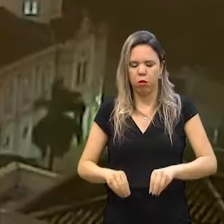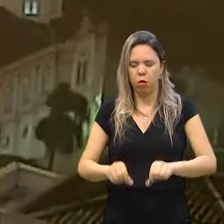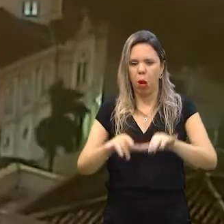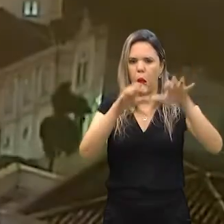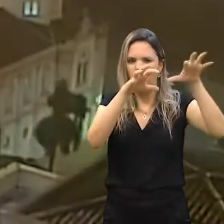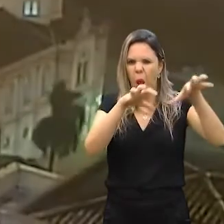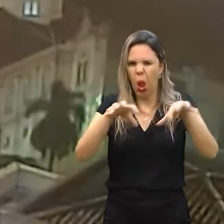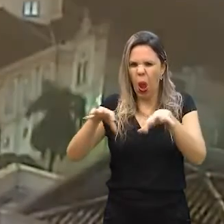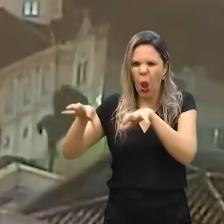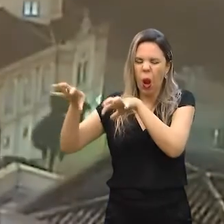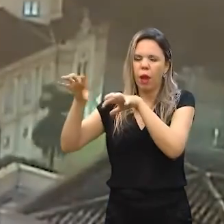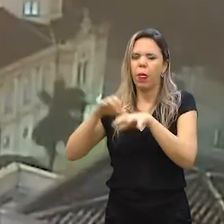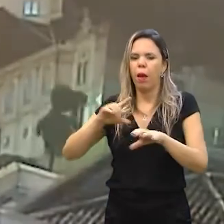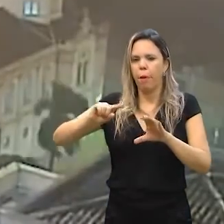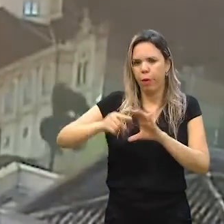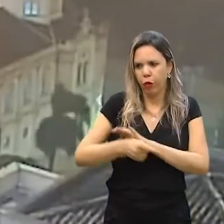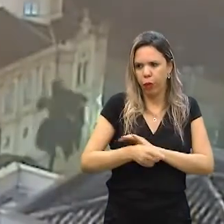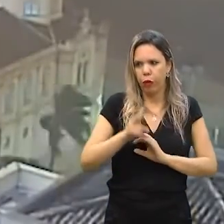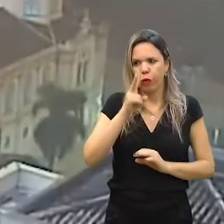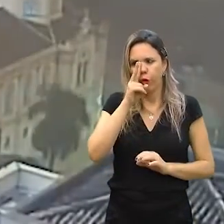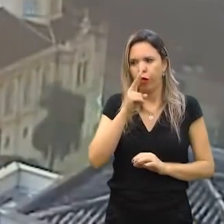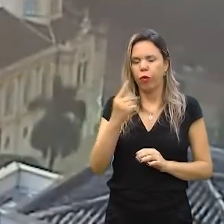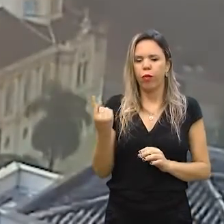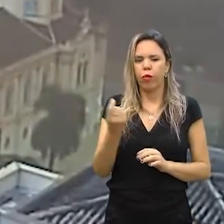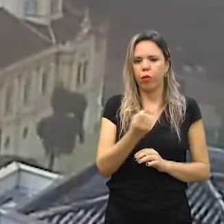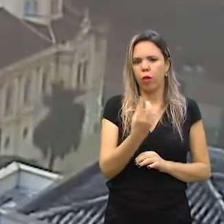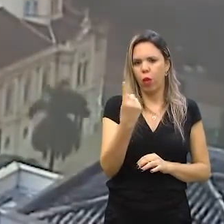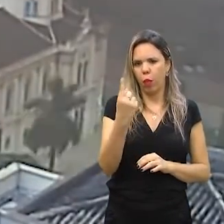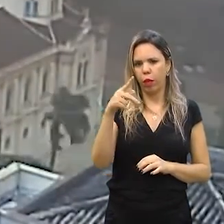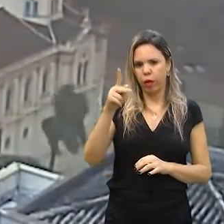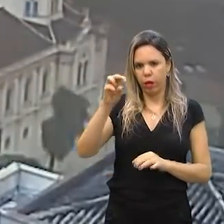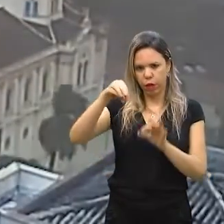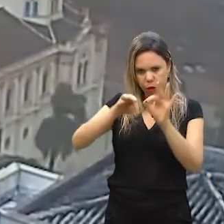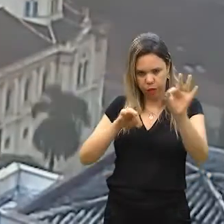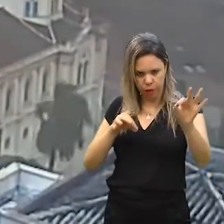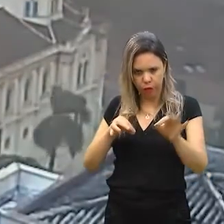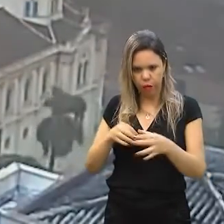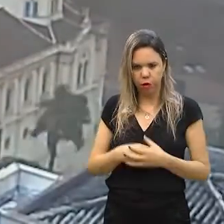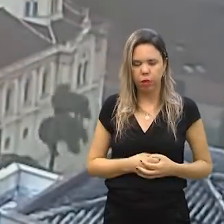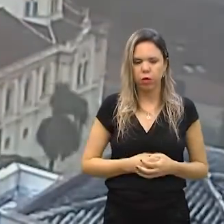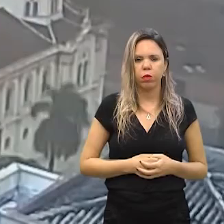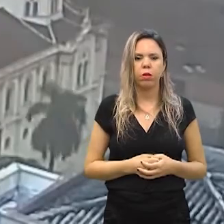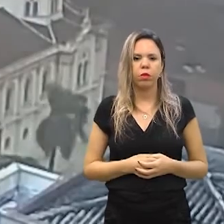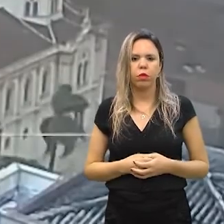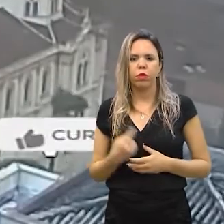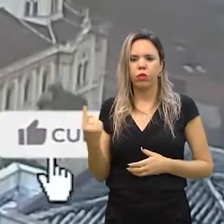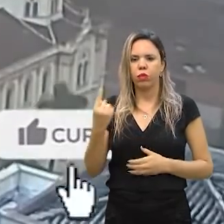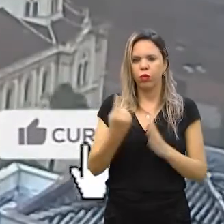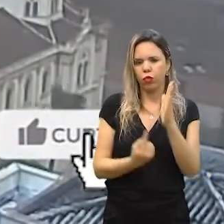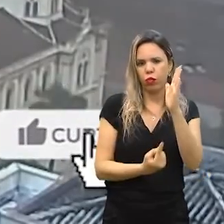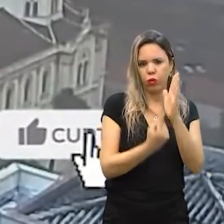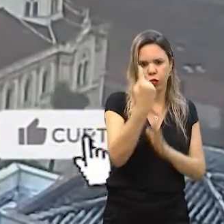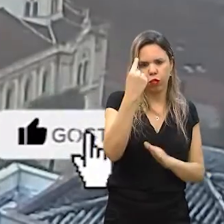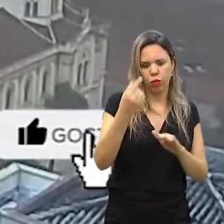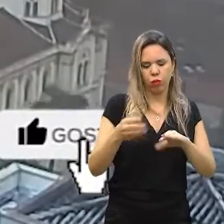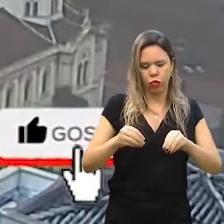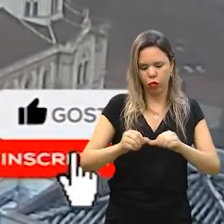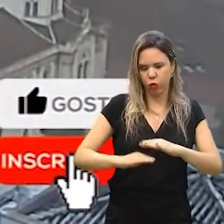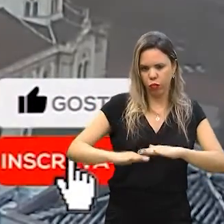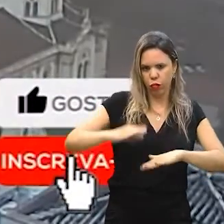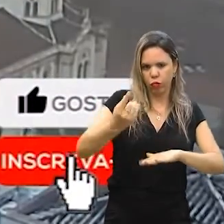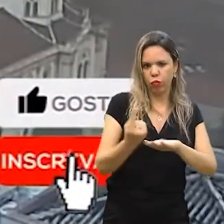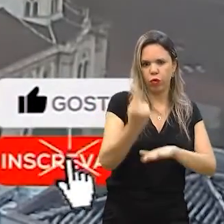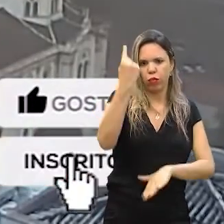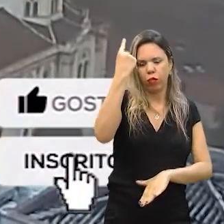Elas têm uma base aí, uma altura de cerca de 1 quilômetro de altitude, né, acima do nível do solo, e o topo